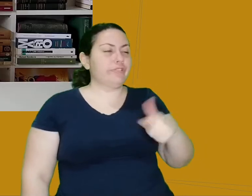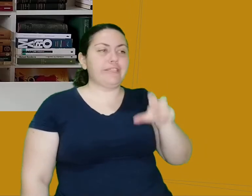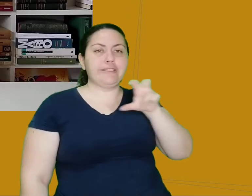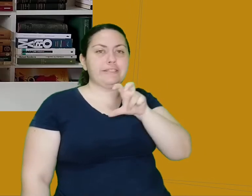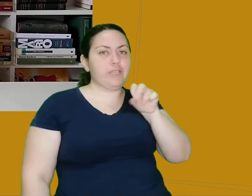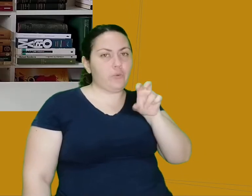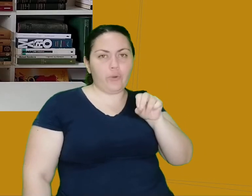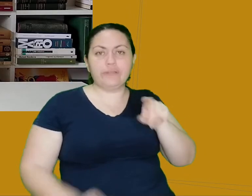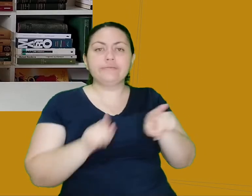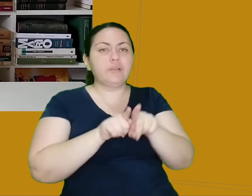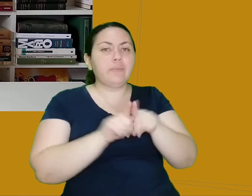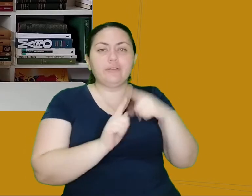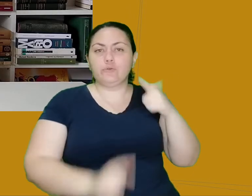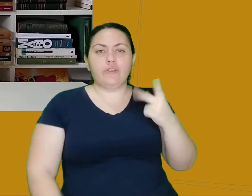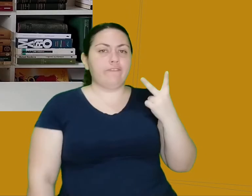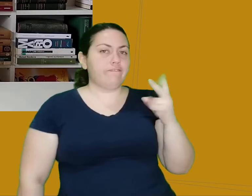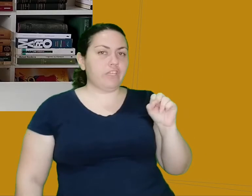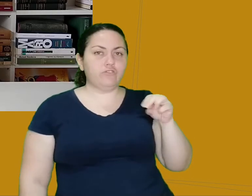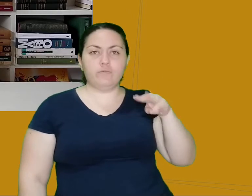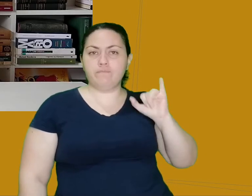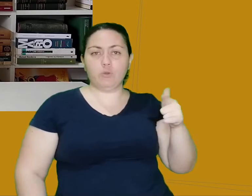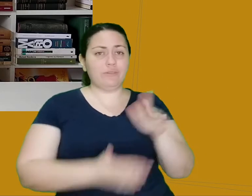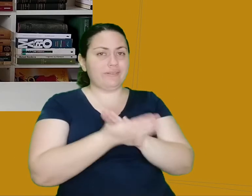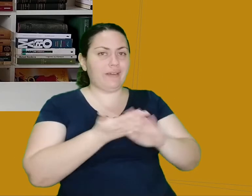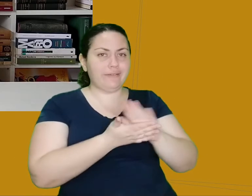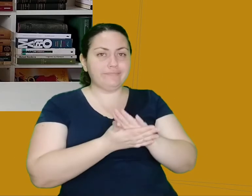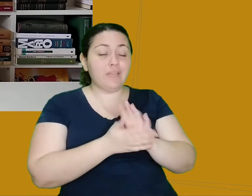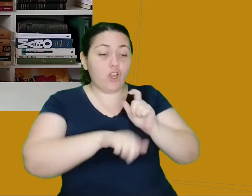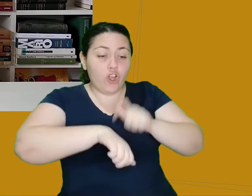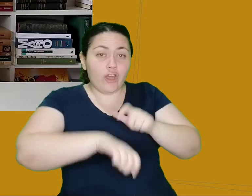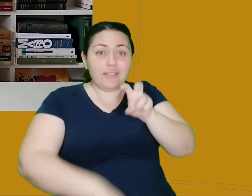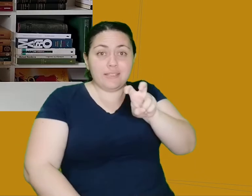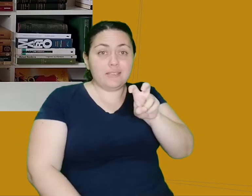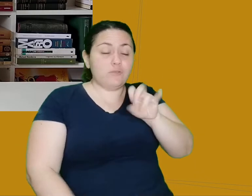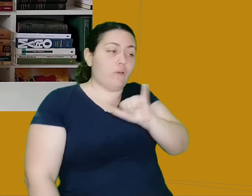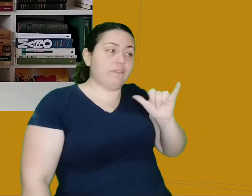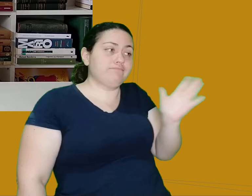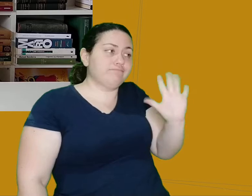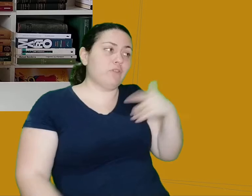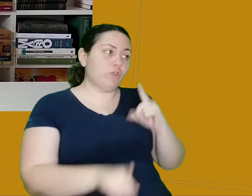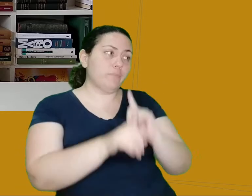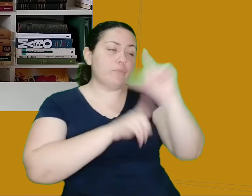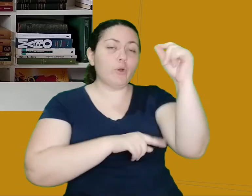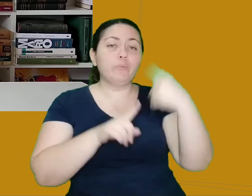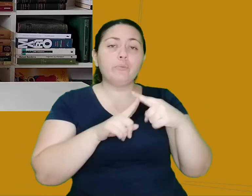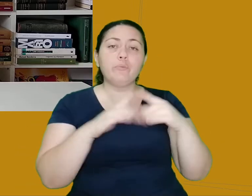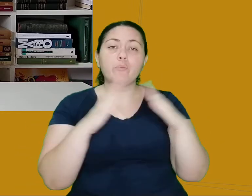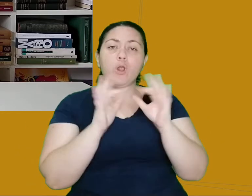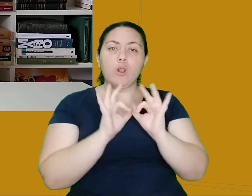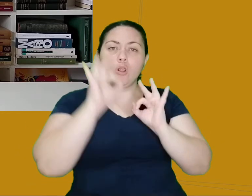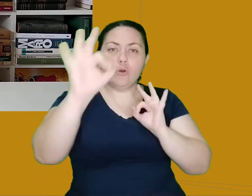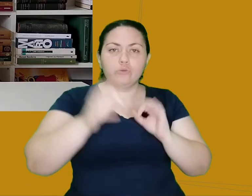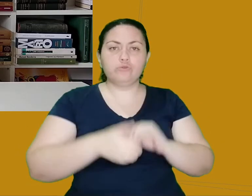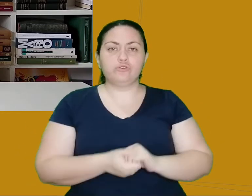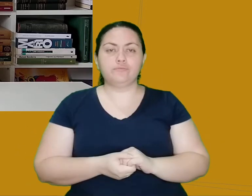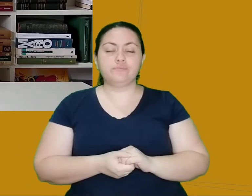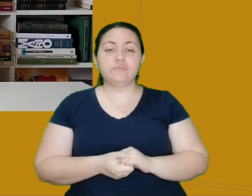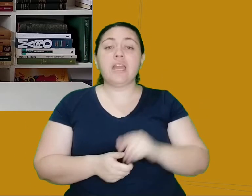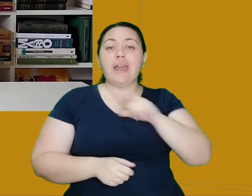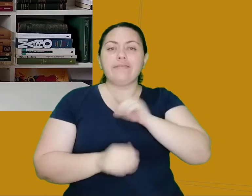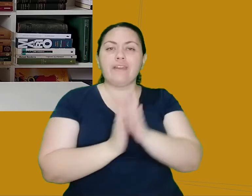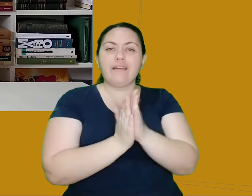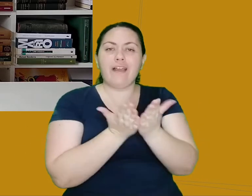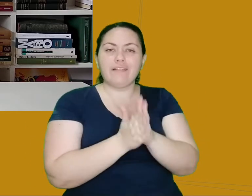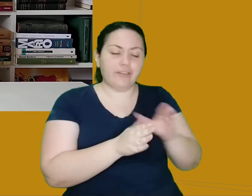réis. Batem às 5 horas e o tabelião começa a se despedir, dizendo que era tarde e morava longe. Quando Vaz Nunes troca a carteira